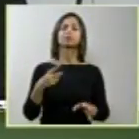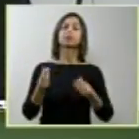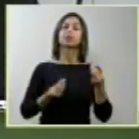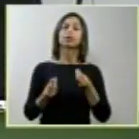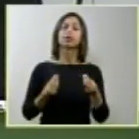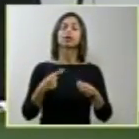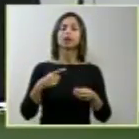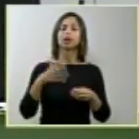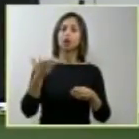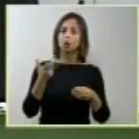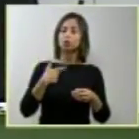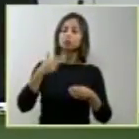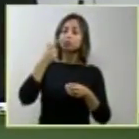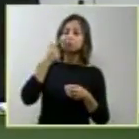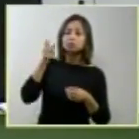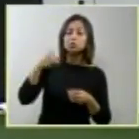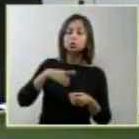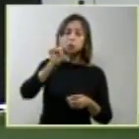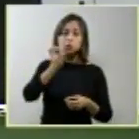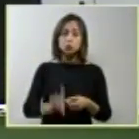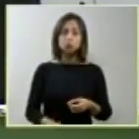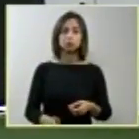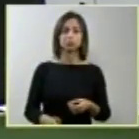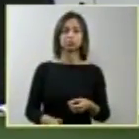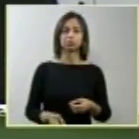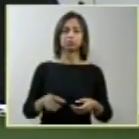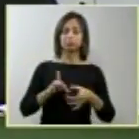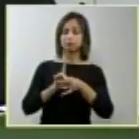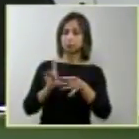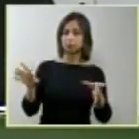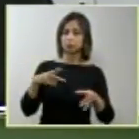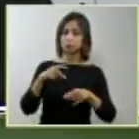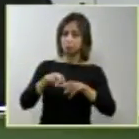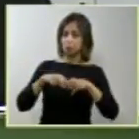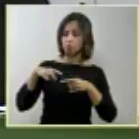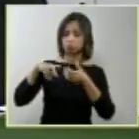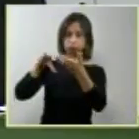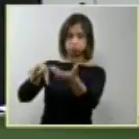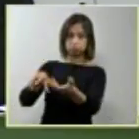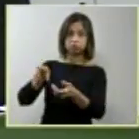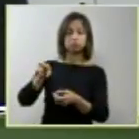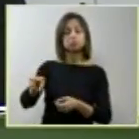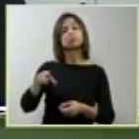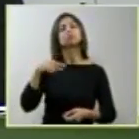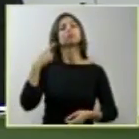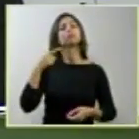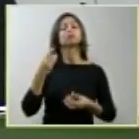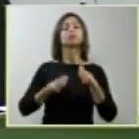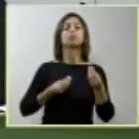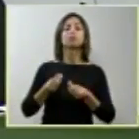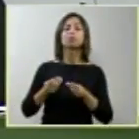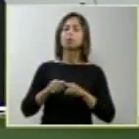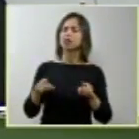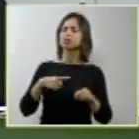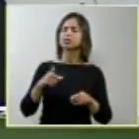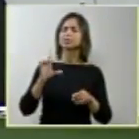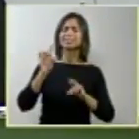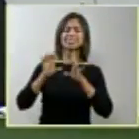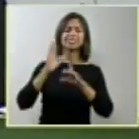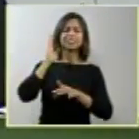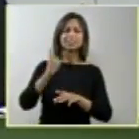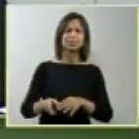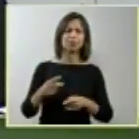Assentar o direito posto, e o direito posto justamente pelo Congresso Nacional, mais explicitamente